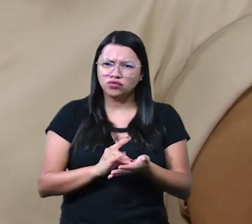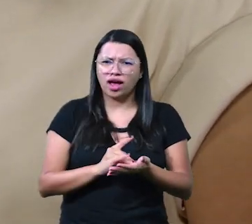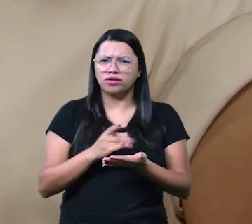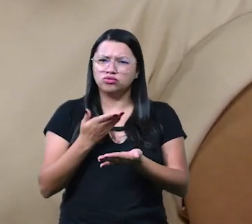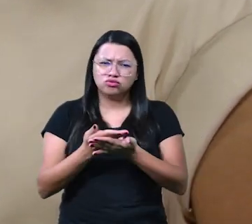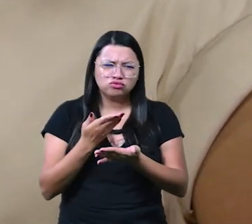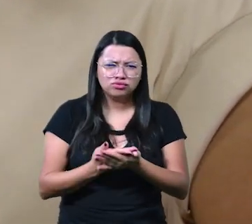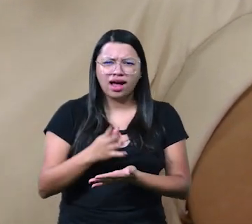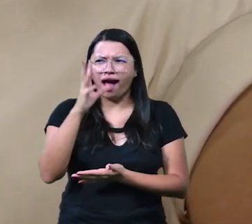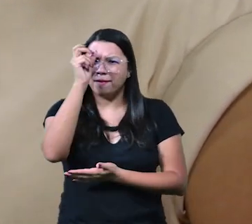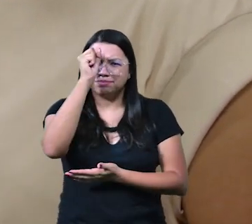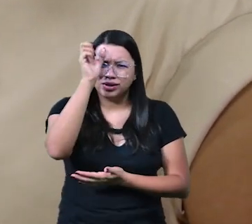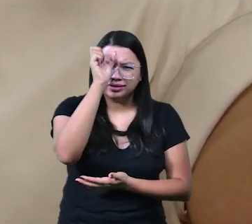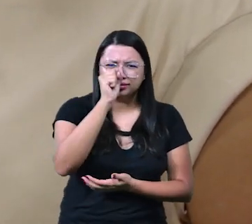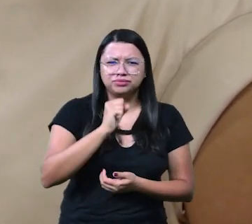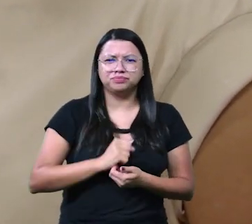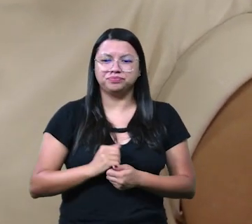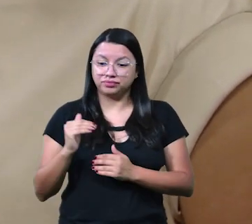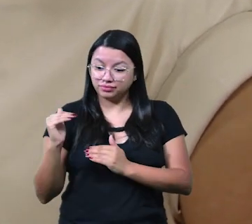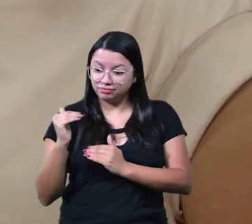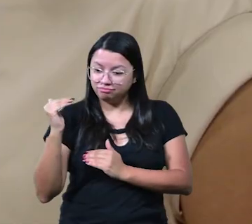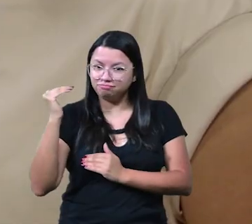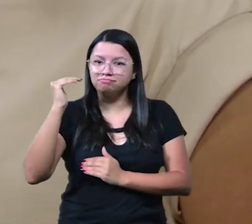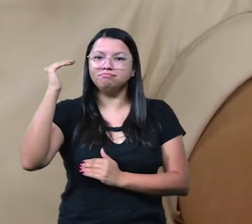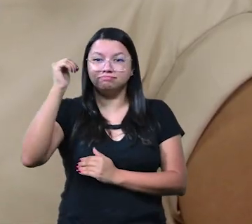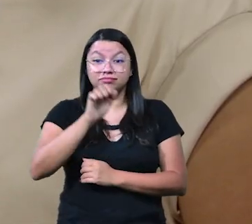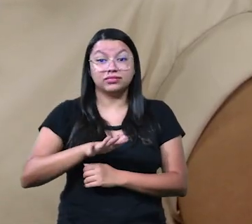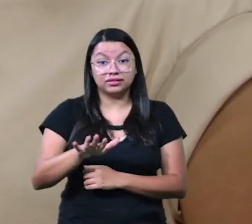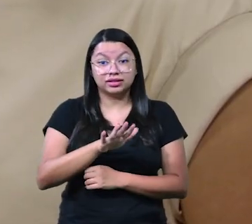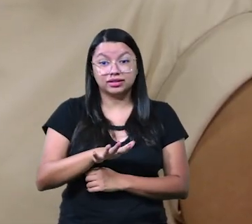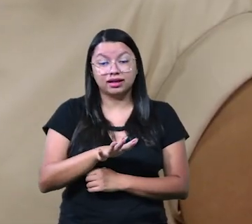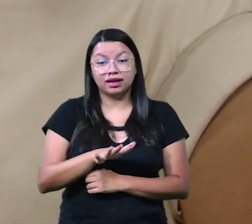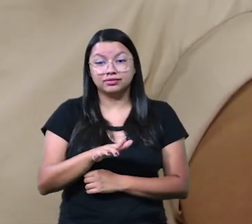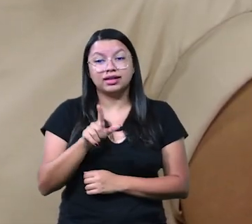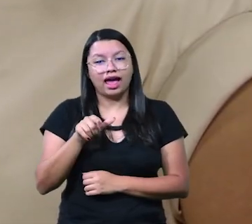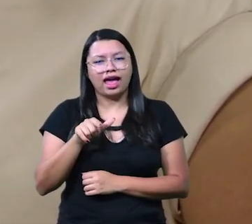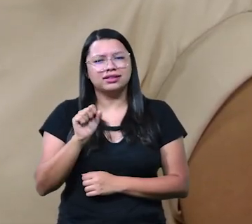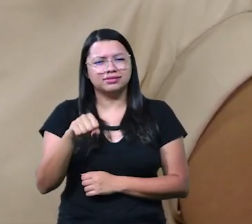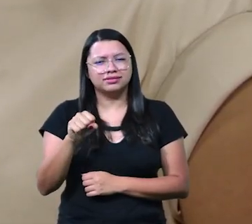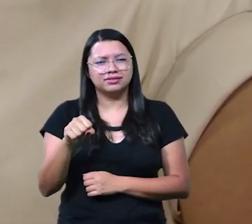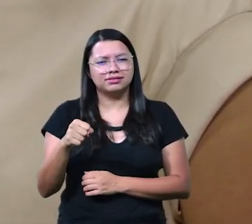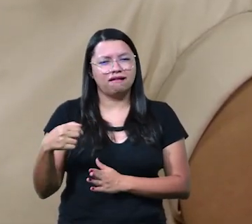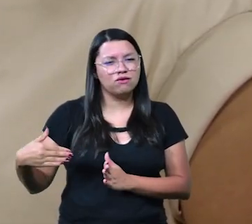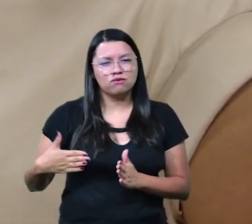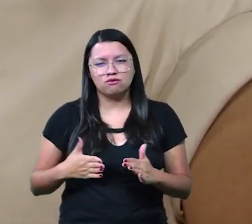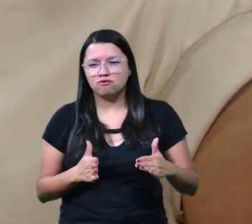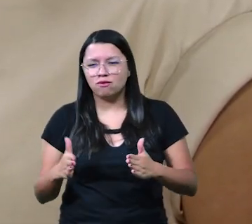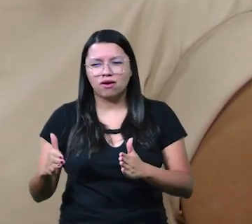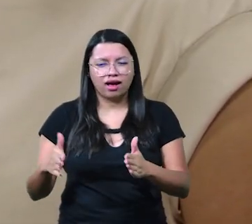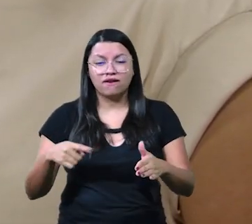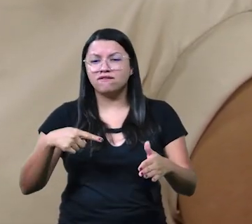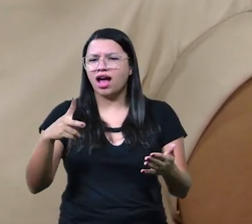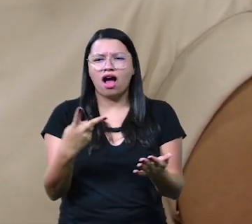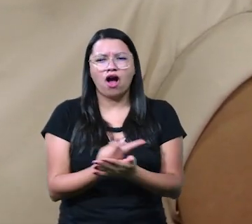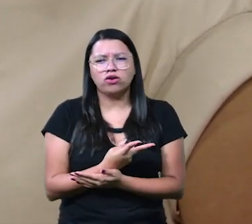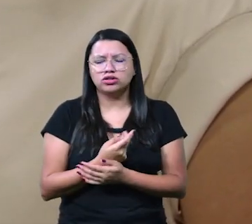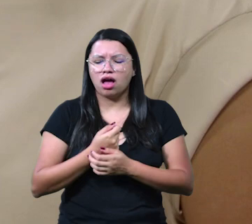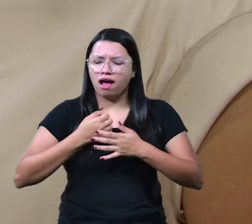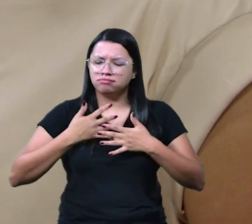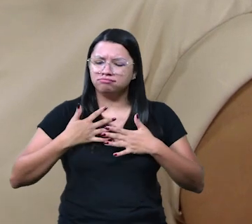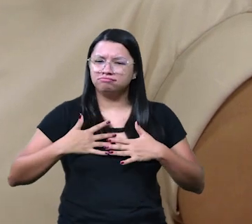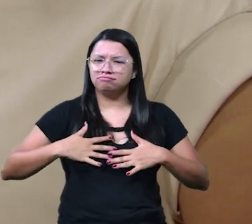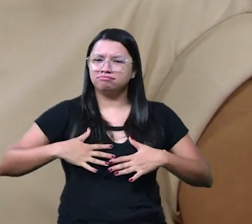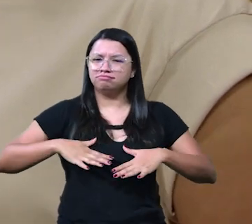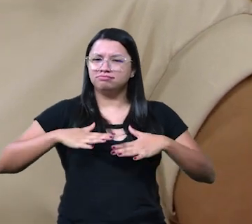estudar, aprender, né, e crescer nessa área, é assim um caminho que vai acontecer de forma muito fluida.